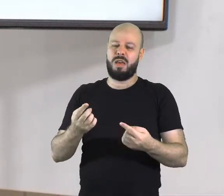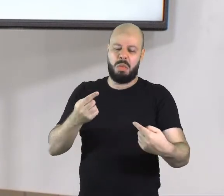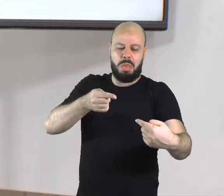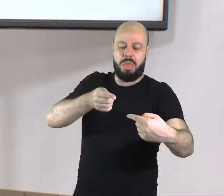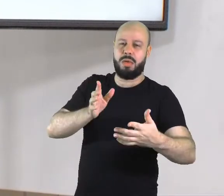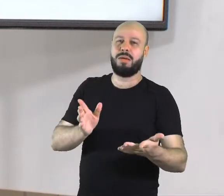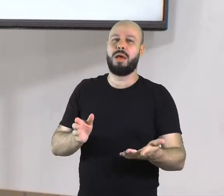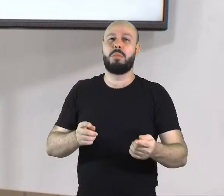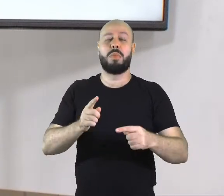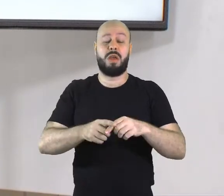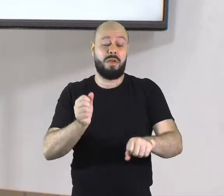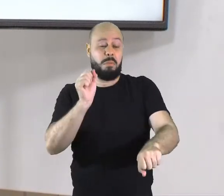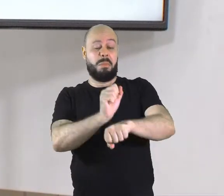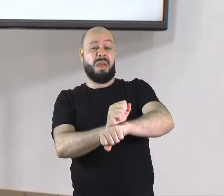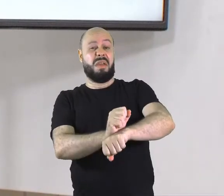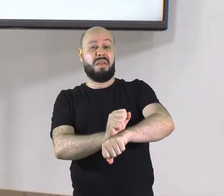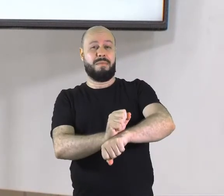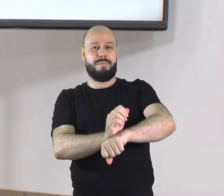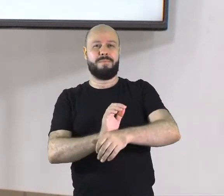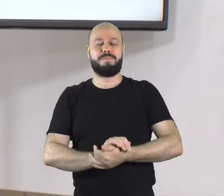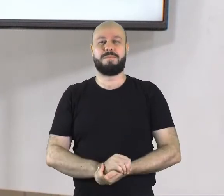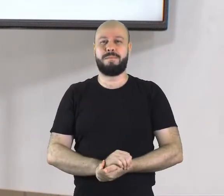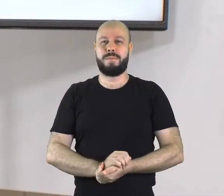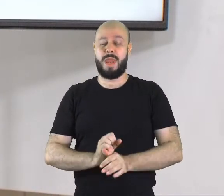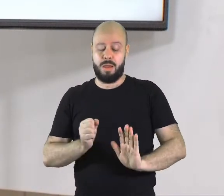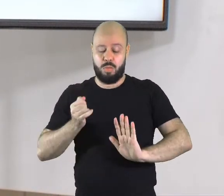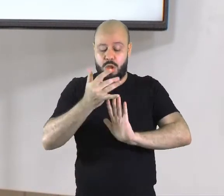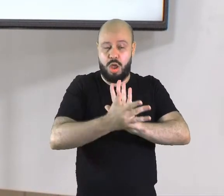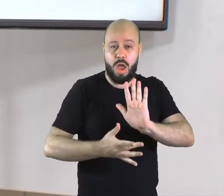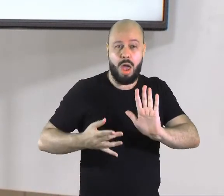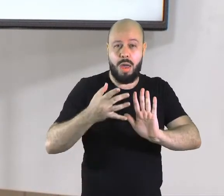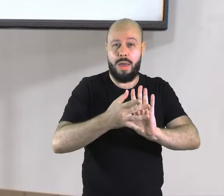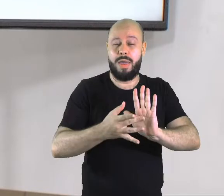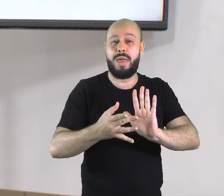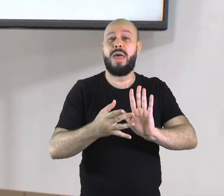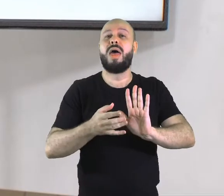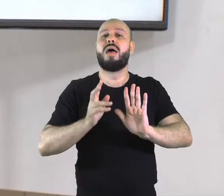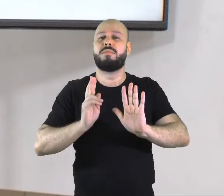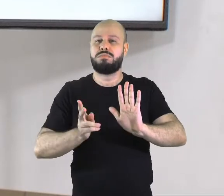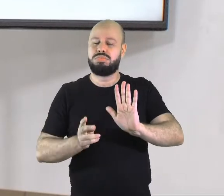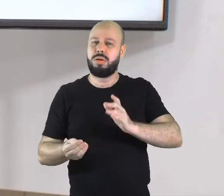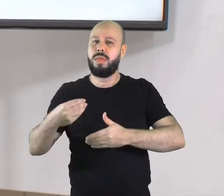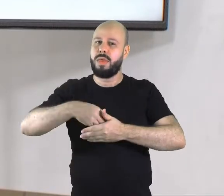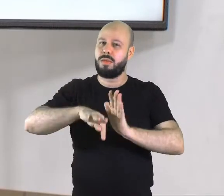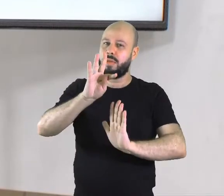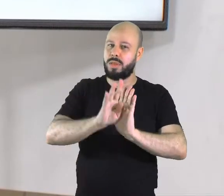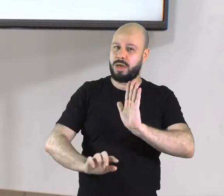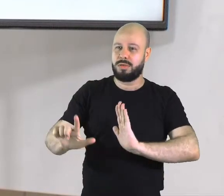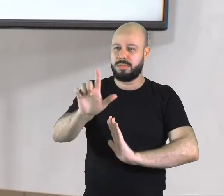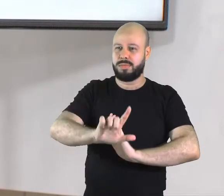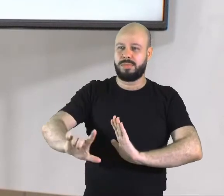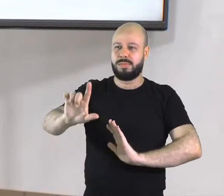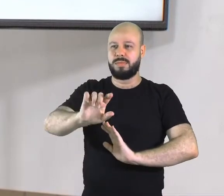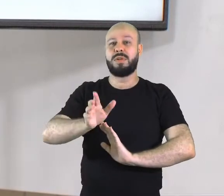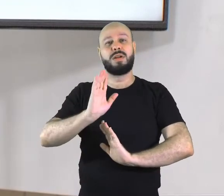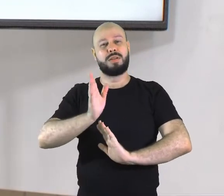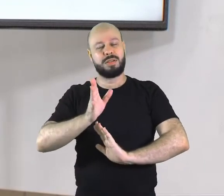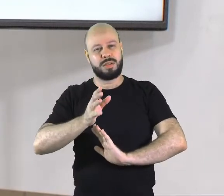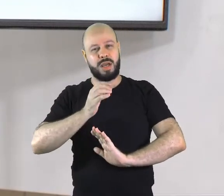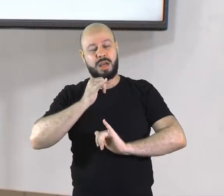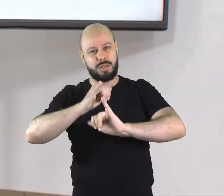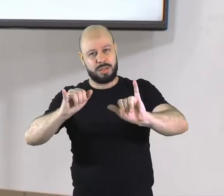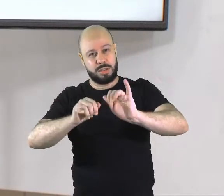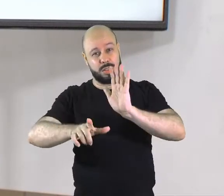inércia dele. As figuras de linguagem são comumente encontradas nos textos literários. Eu já falei